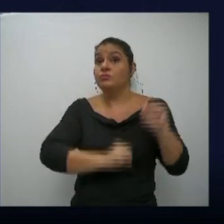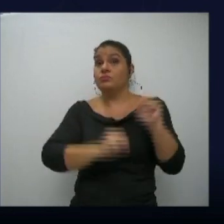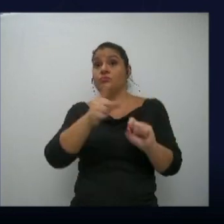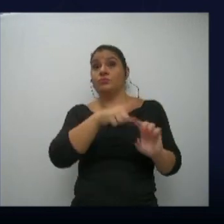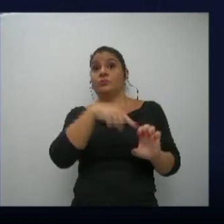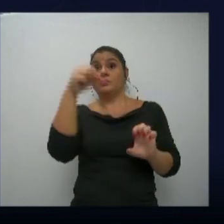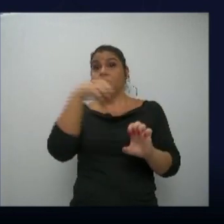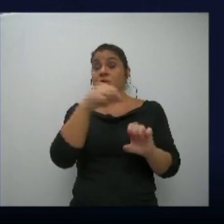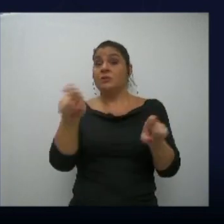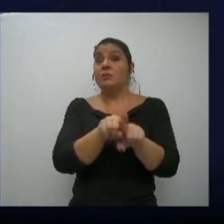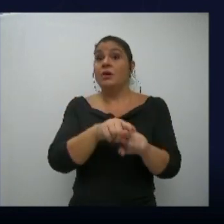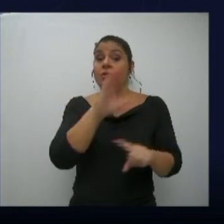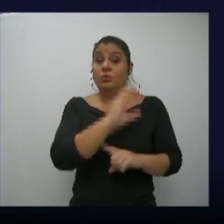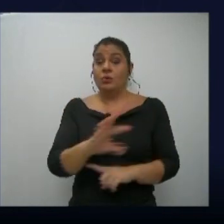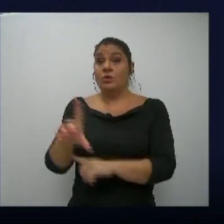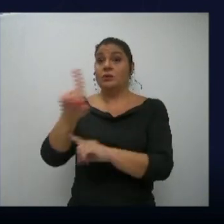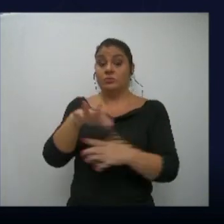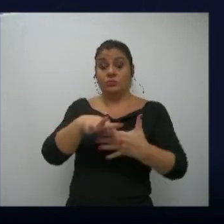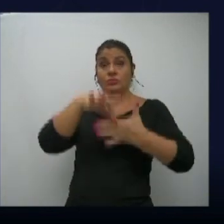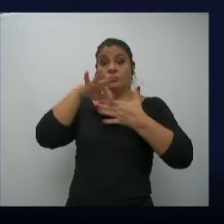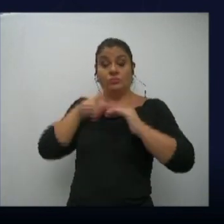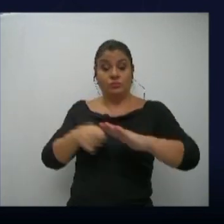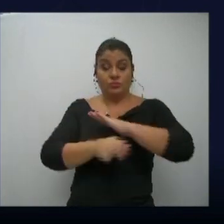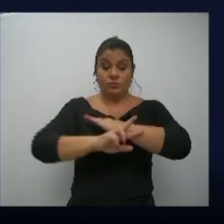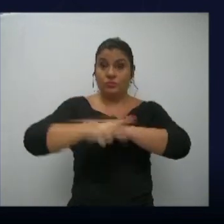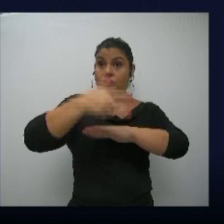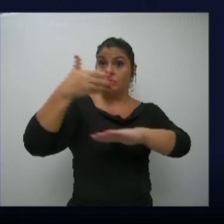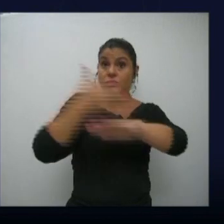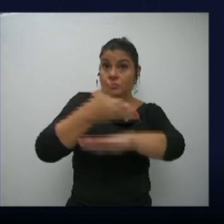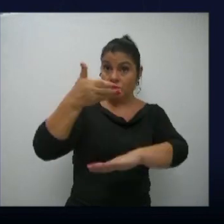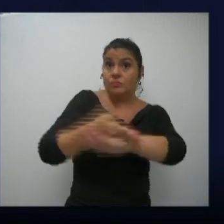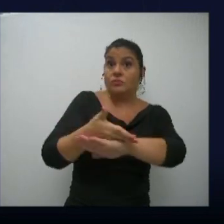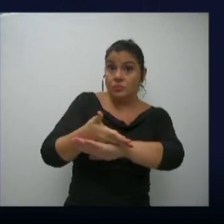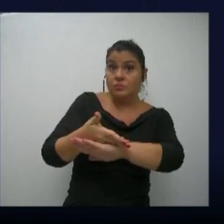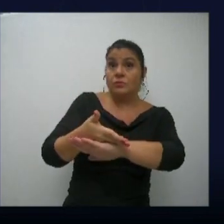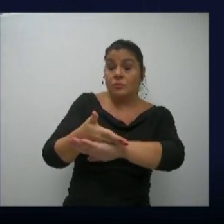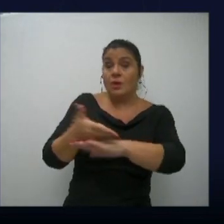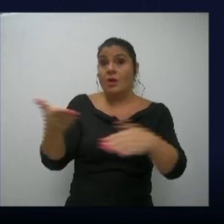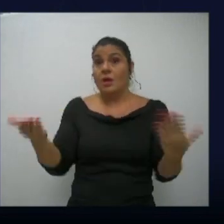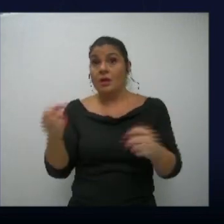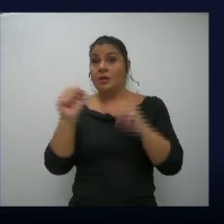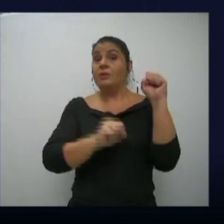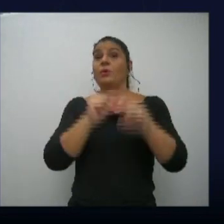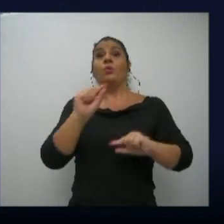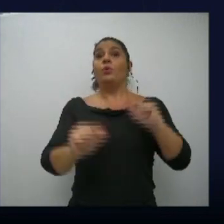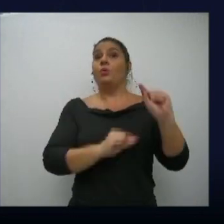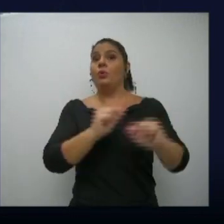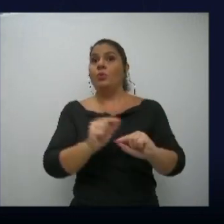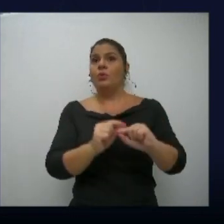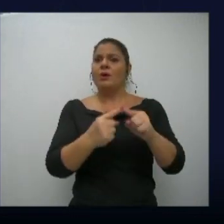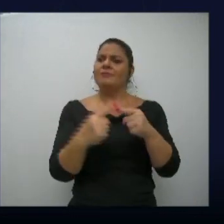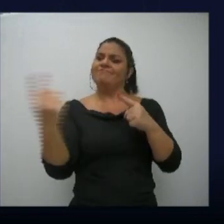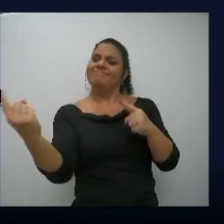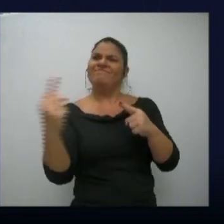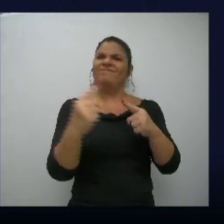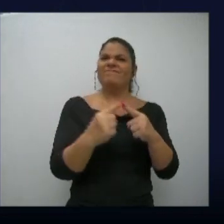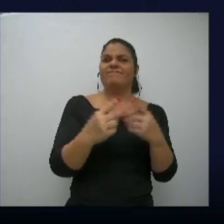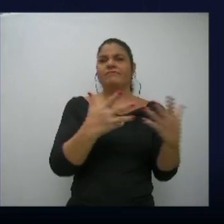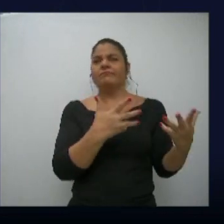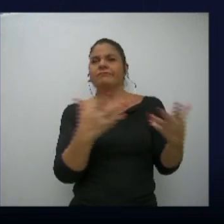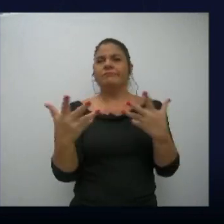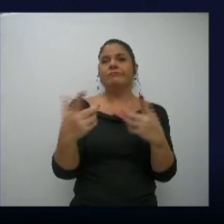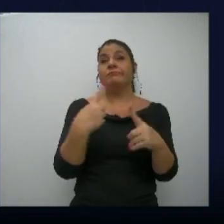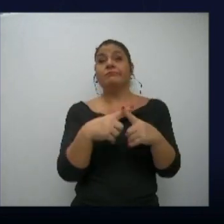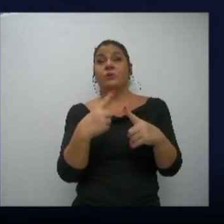do Empreendedor do Coordenador líder dos investidores vão participar dessa dessa empresa e ir ou não é pela